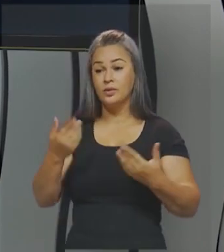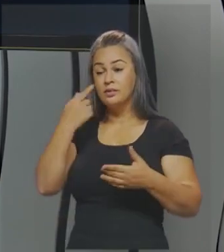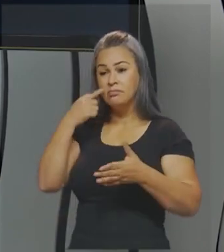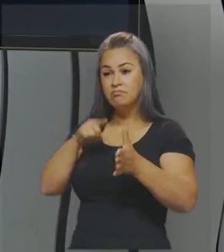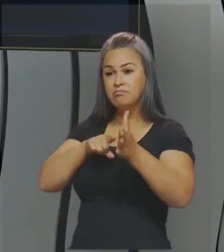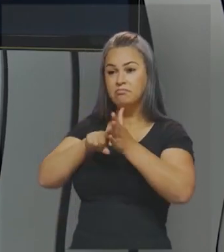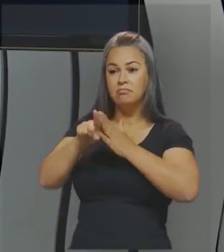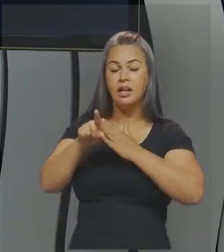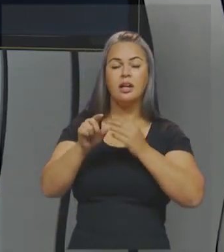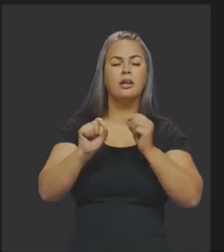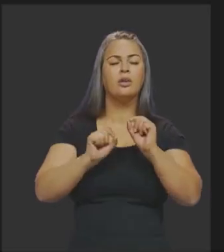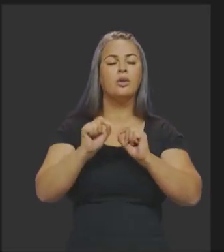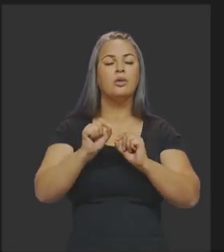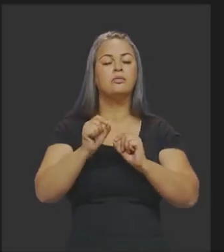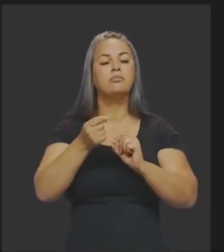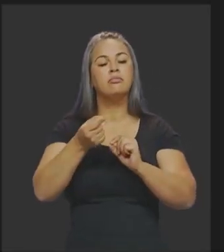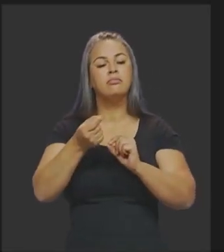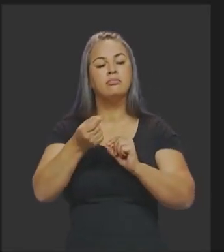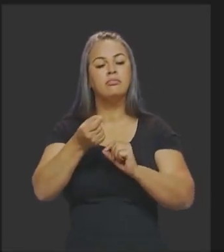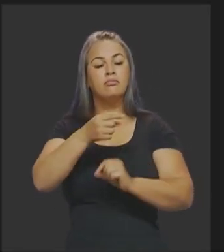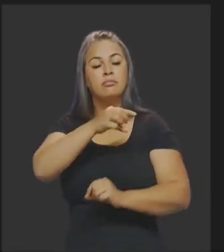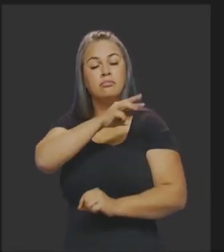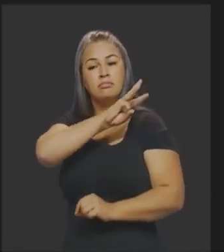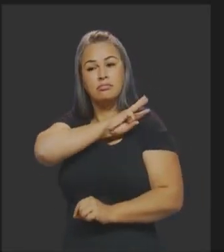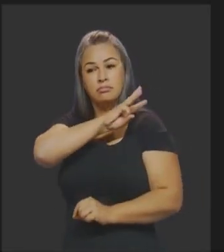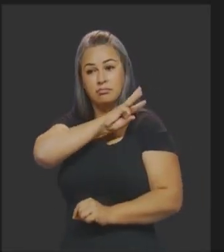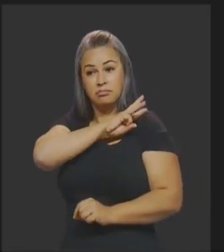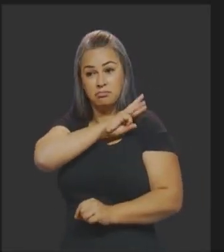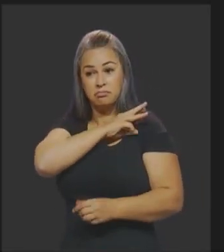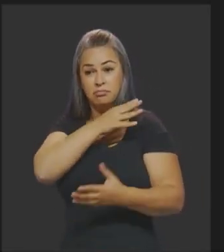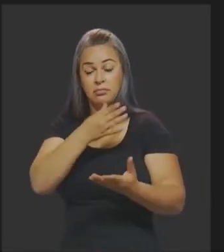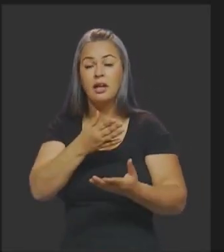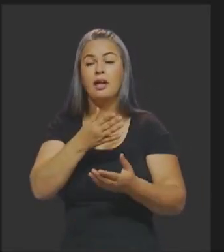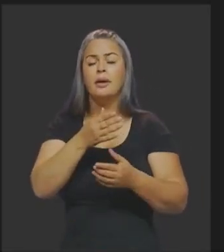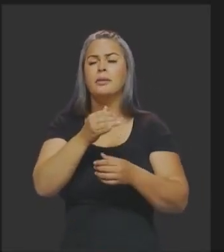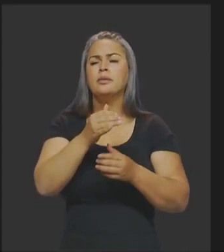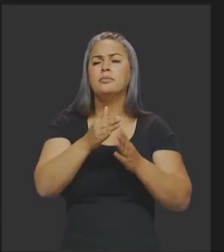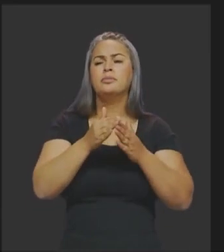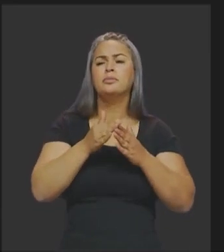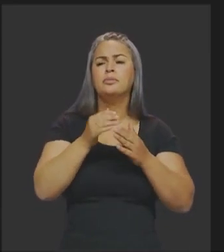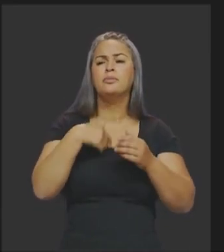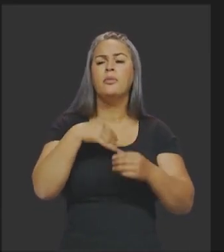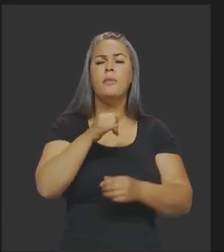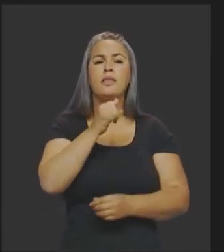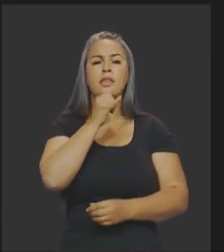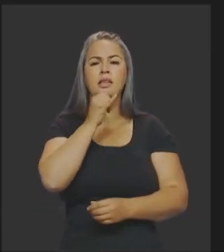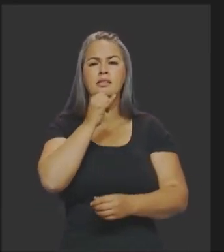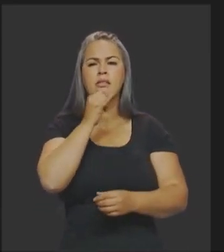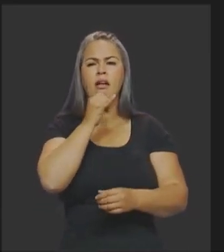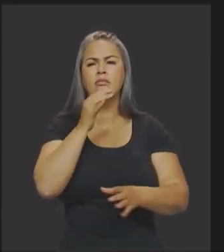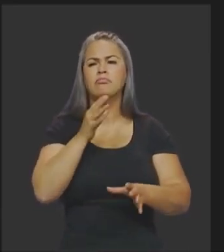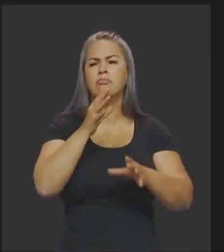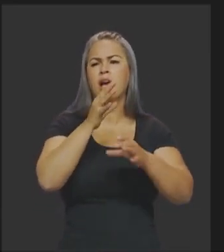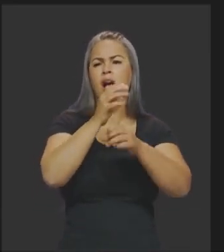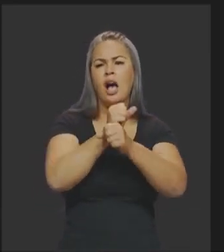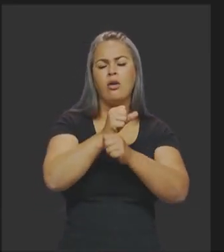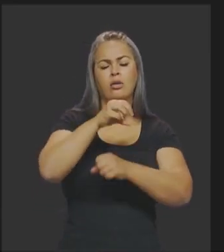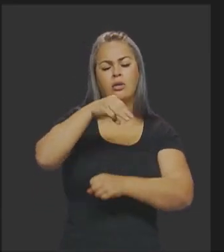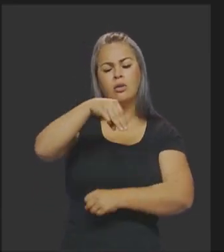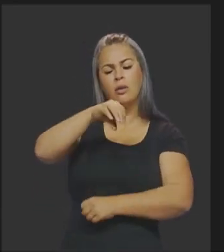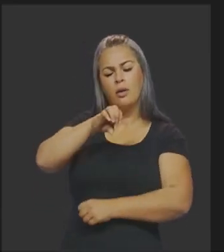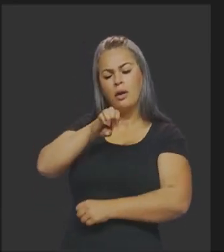professor César, é uma pergunta de terceiro ano. Por favor, me dê um exemplo, professor César, de cálculo de mediana com